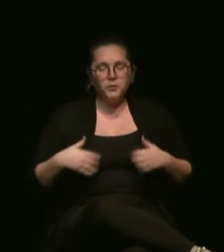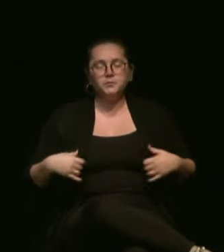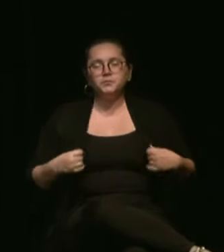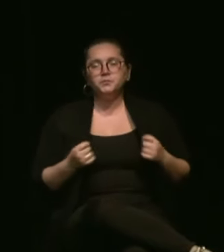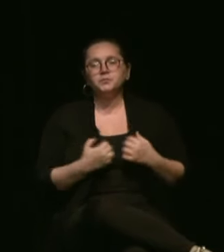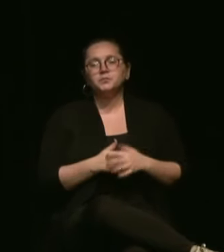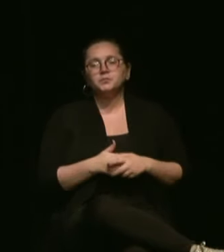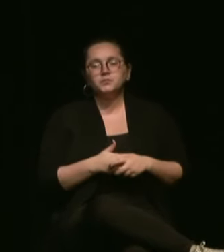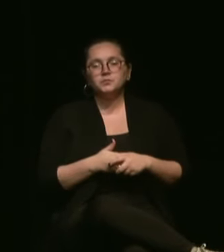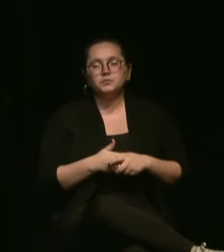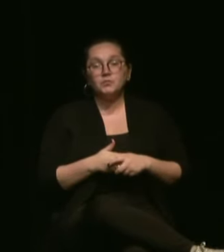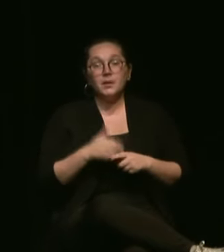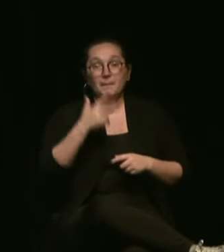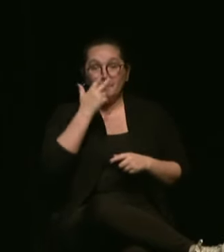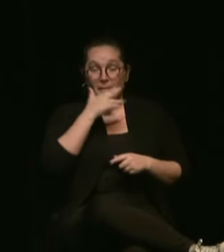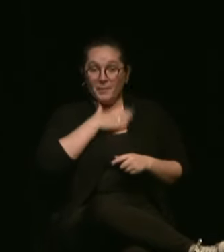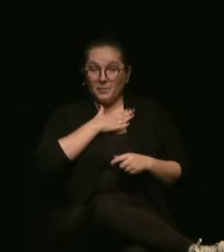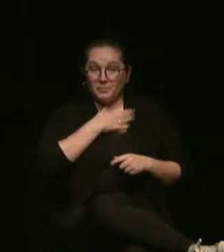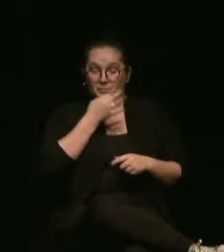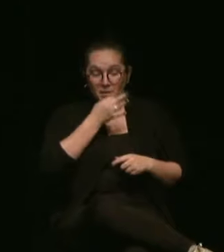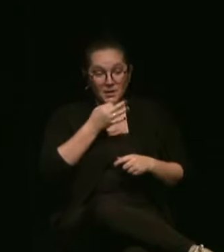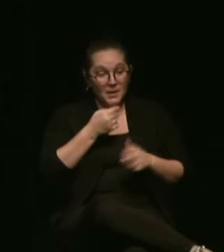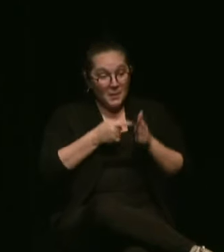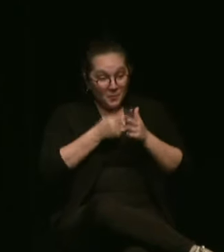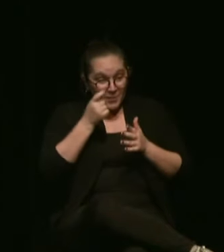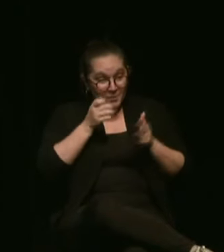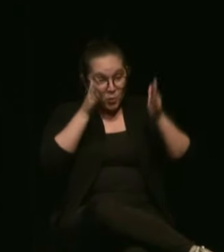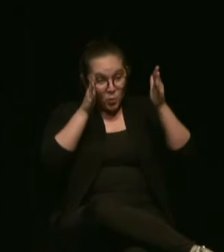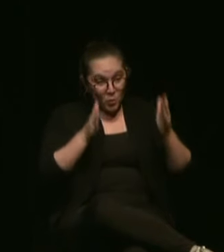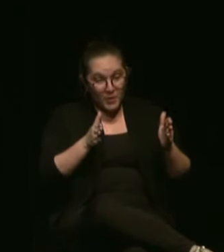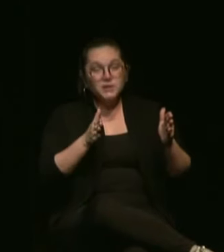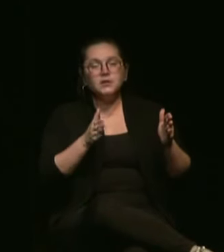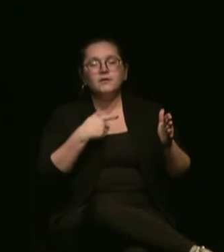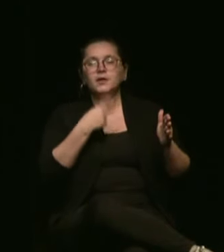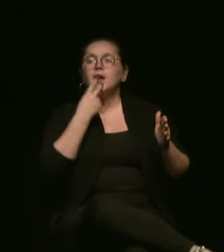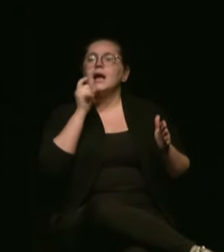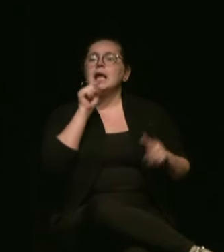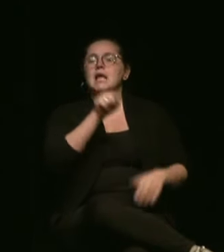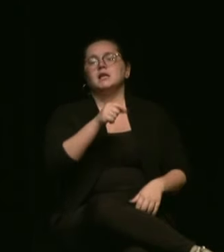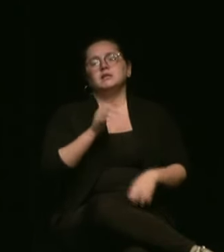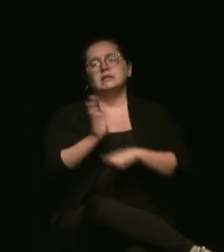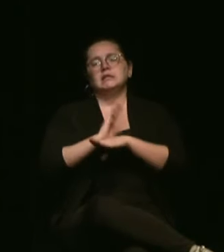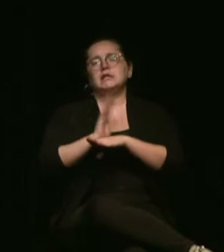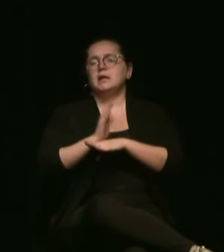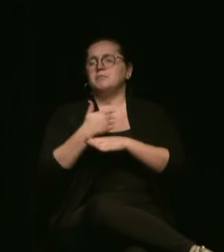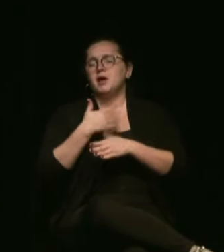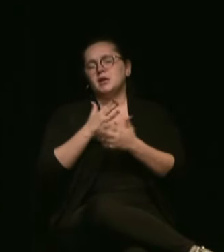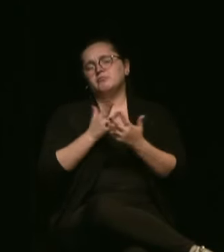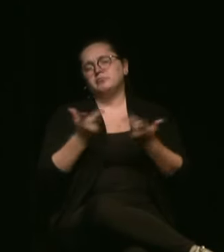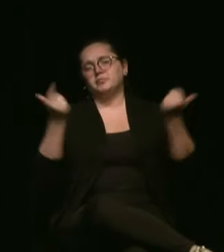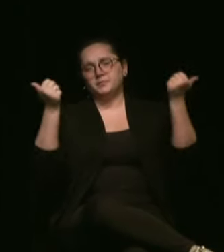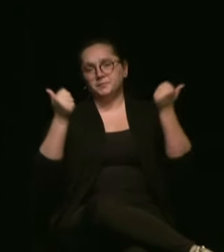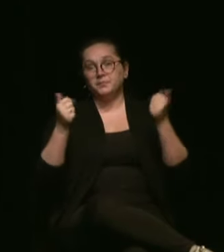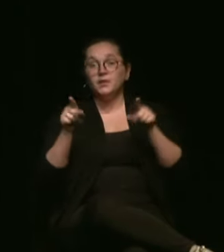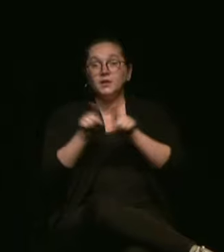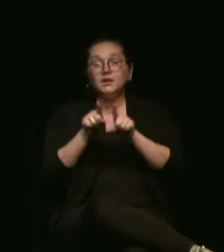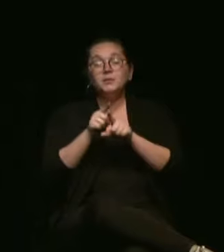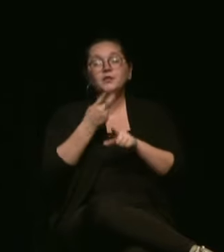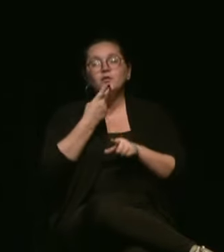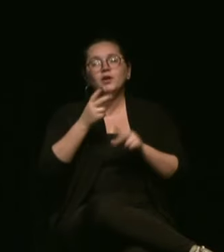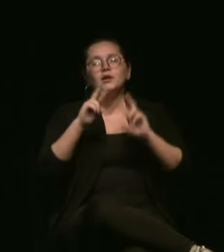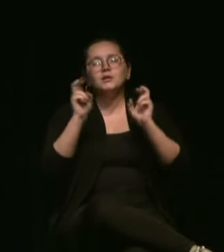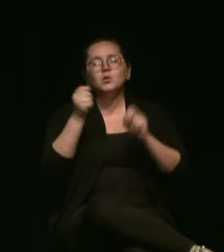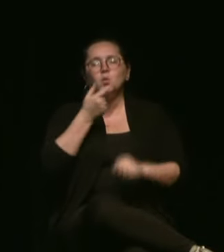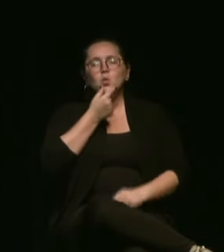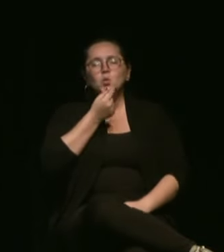Parece que desde o primeiro momento estava dado que era um cinema muito grande, não estava. De jeito nenhum. Eu vou citar o Eduardo Escorel, que é grande amigo meu,